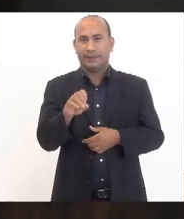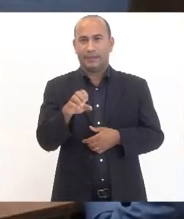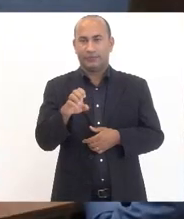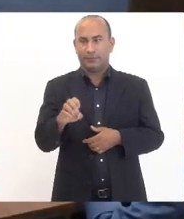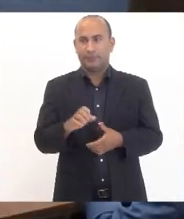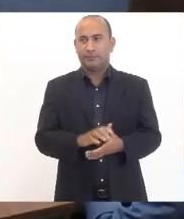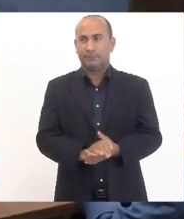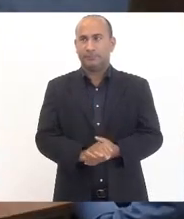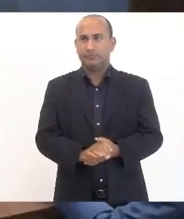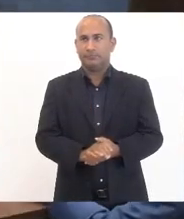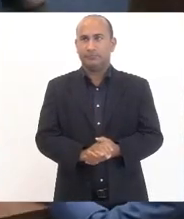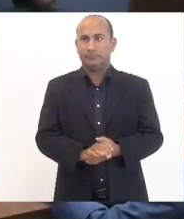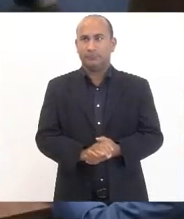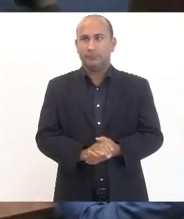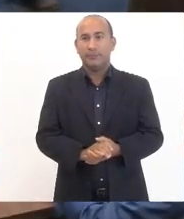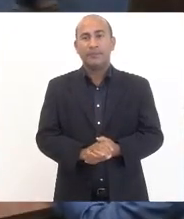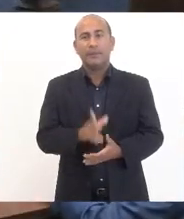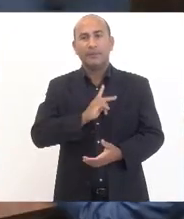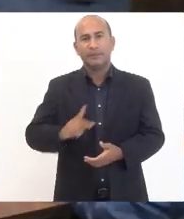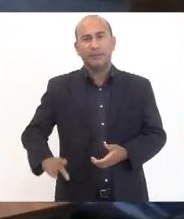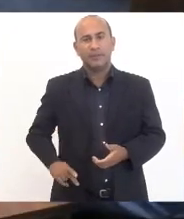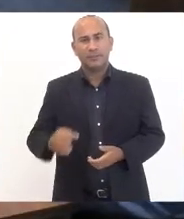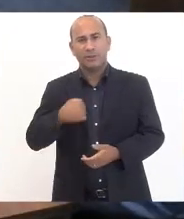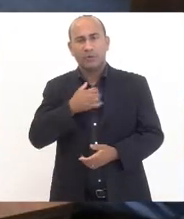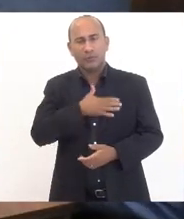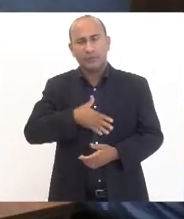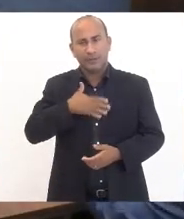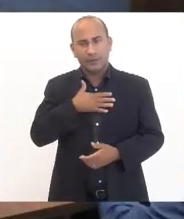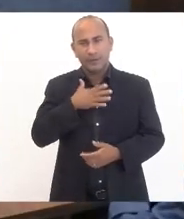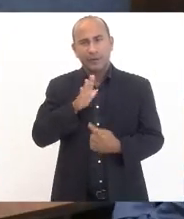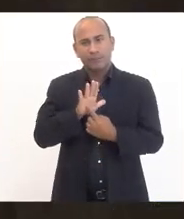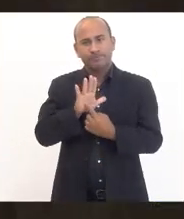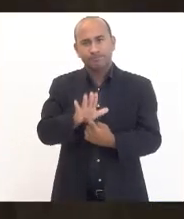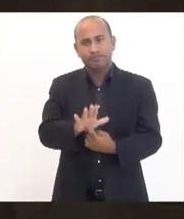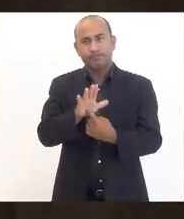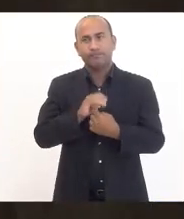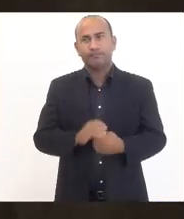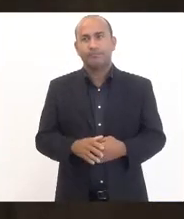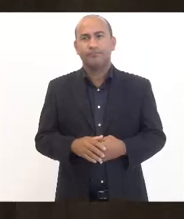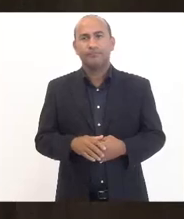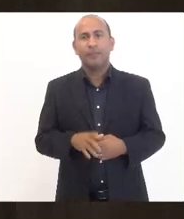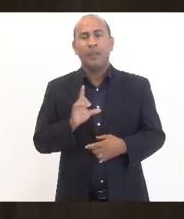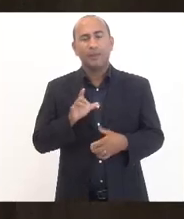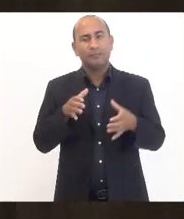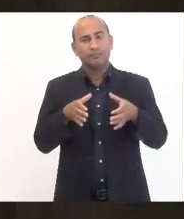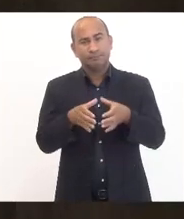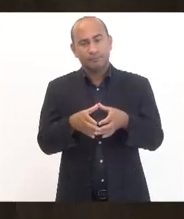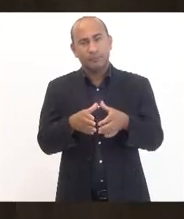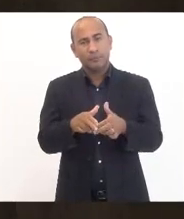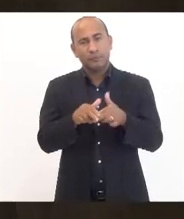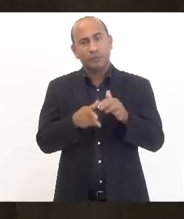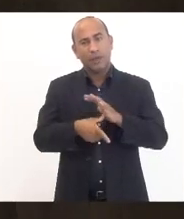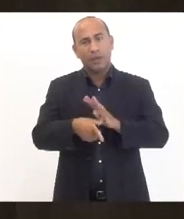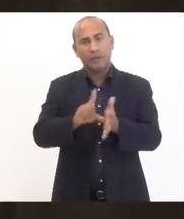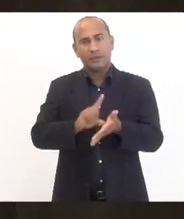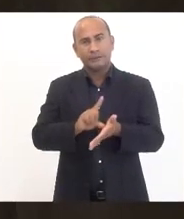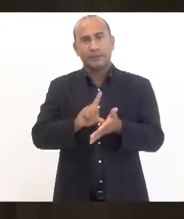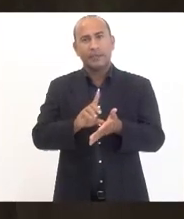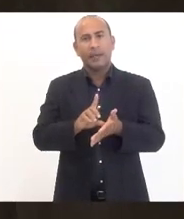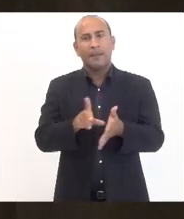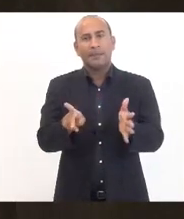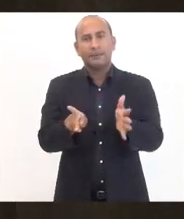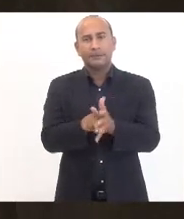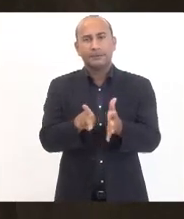presidente, eu gostaria de colocar, essa entidade, ela era de